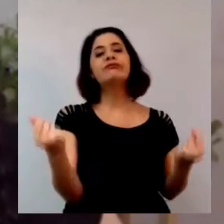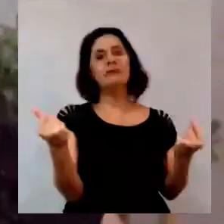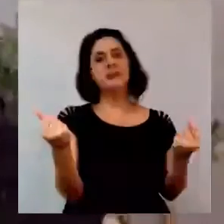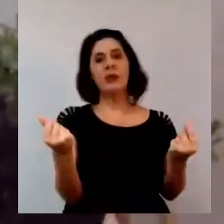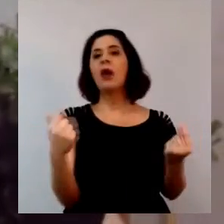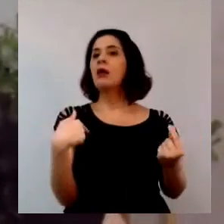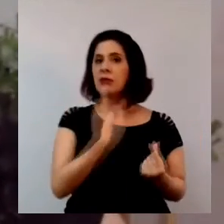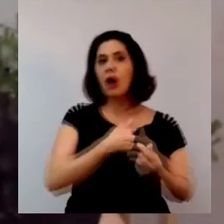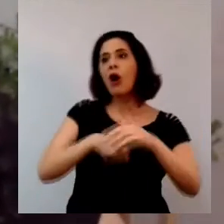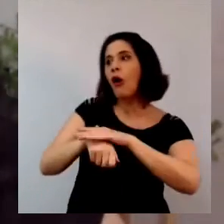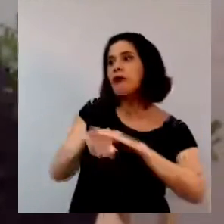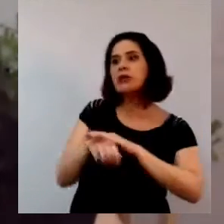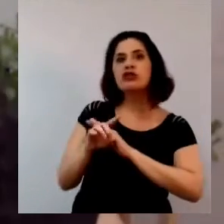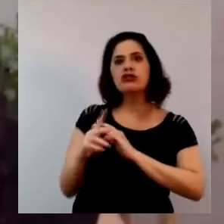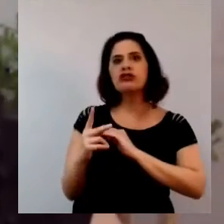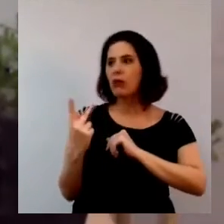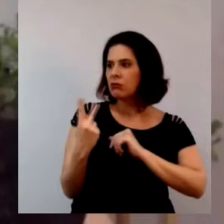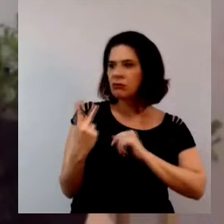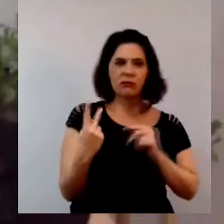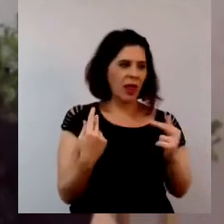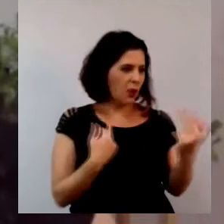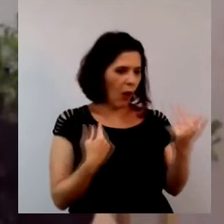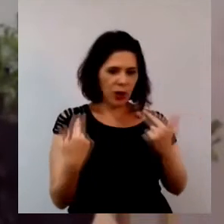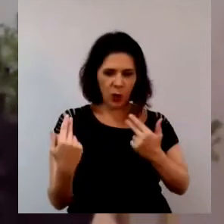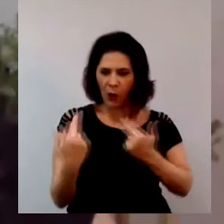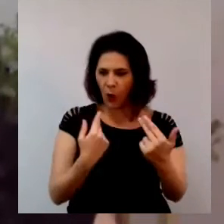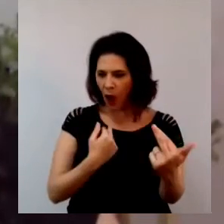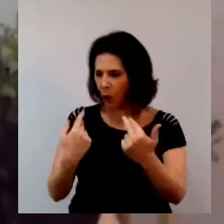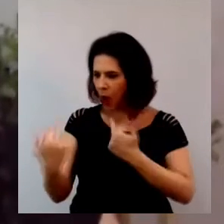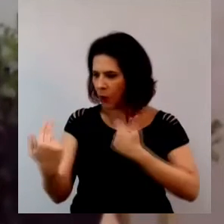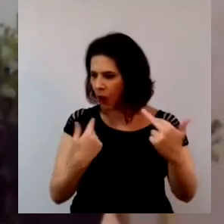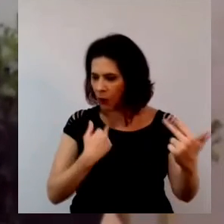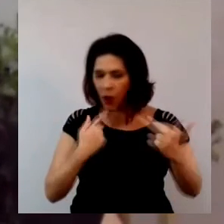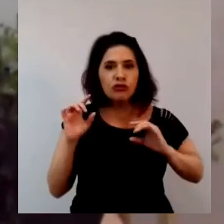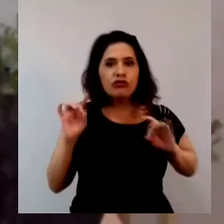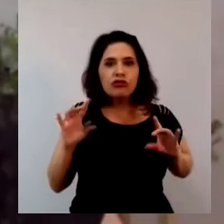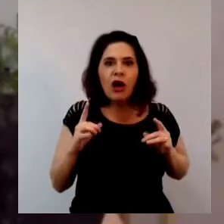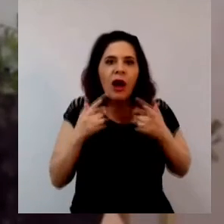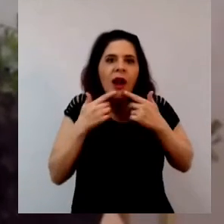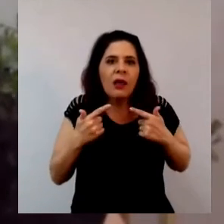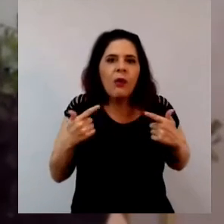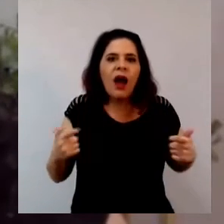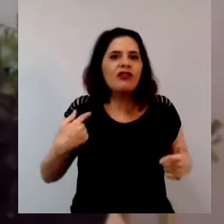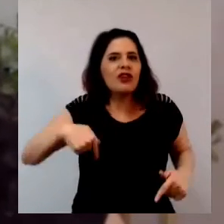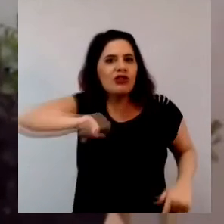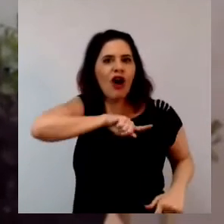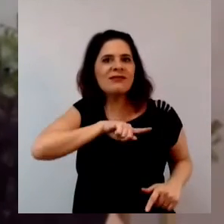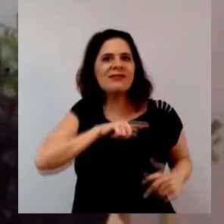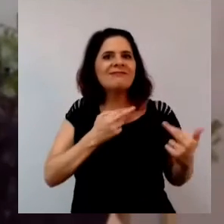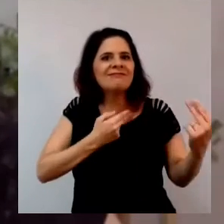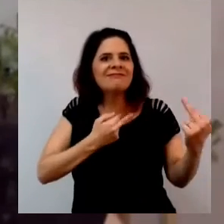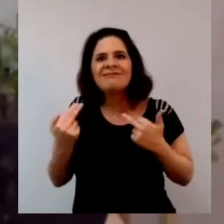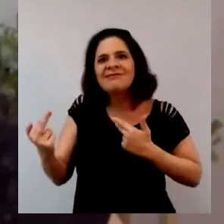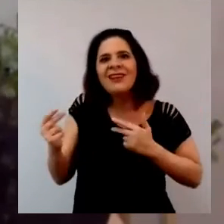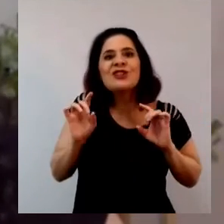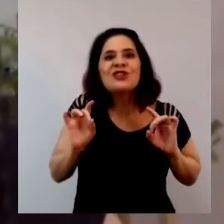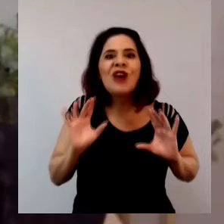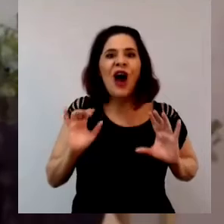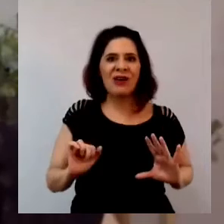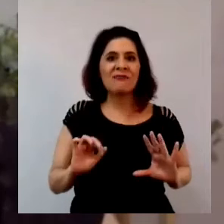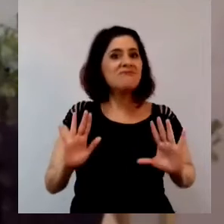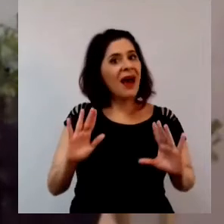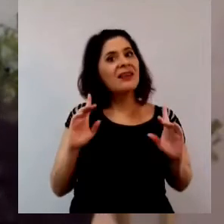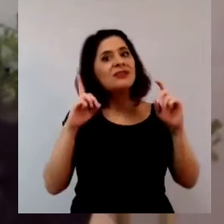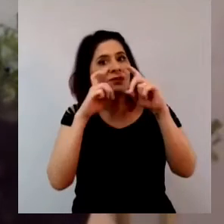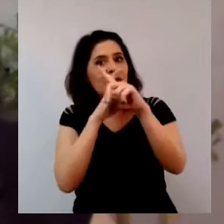nós mesmos, com a nossa linguagem, que é normal, que é comum, e essa dificuldade de se comunicar